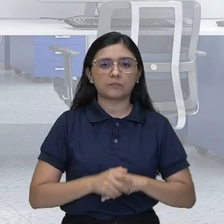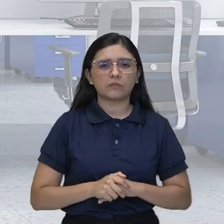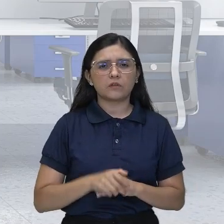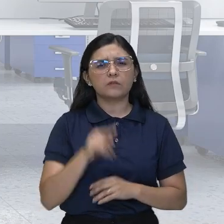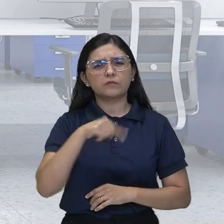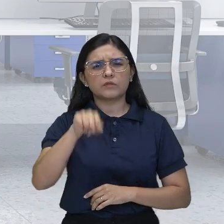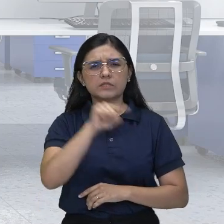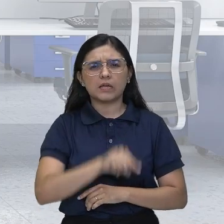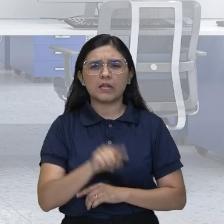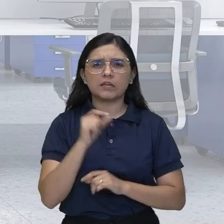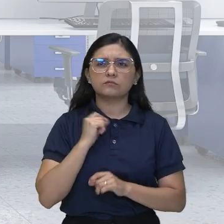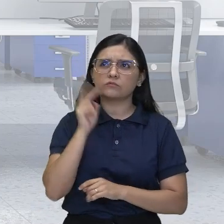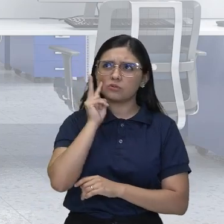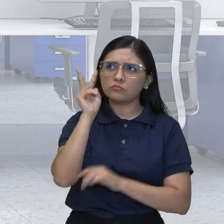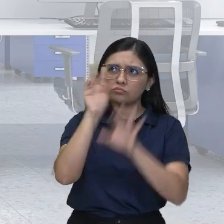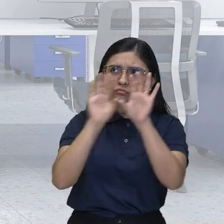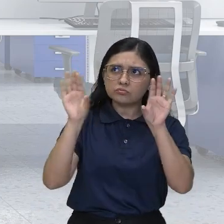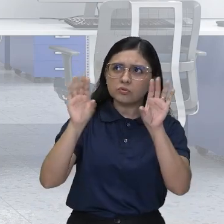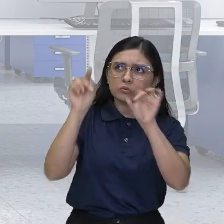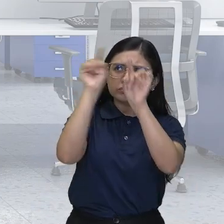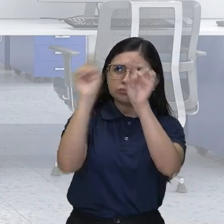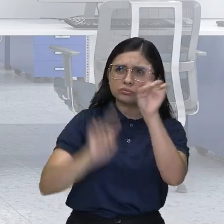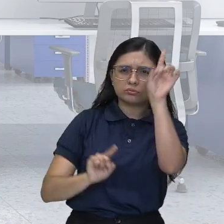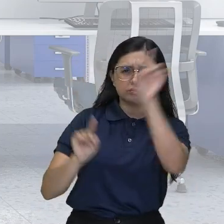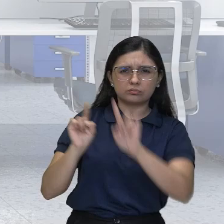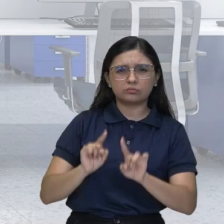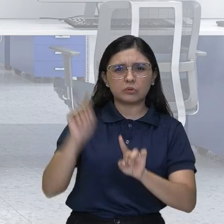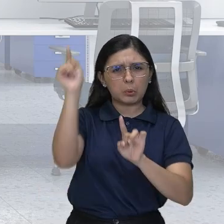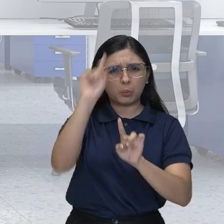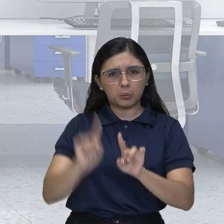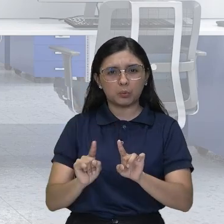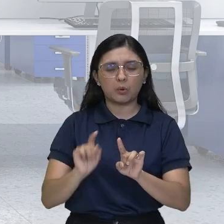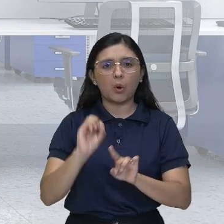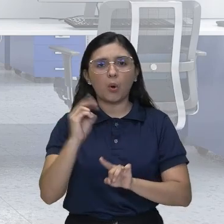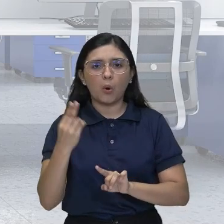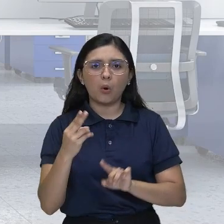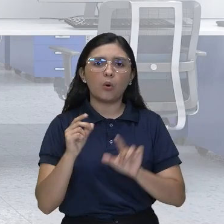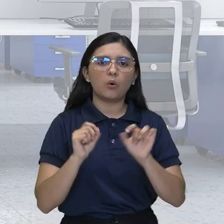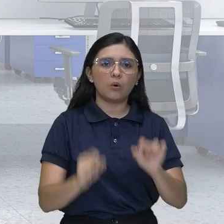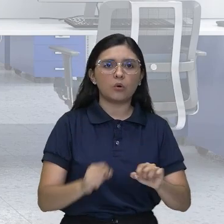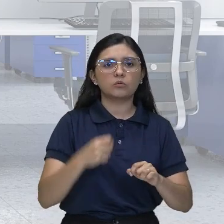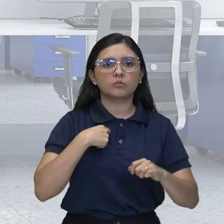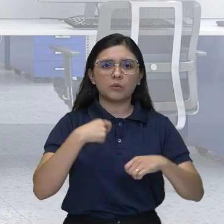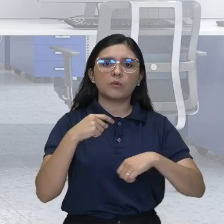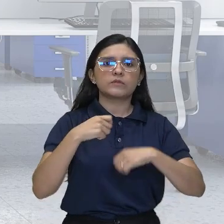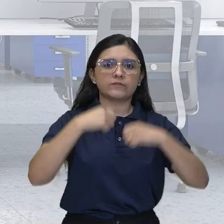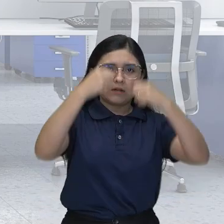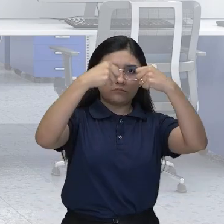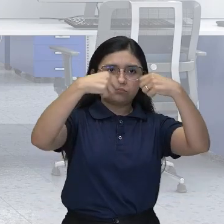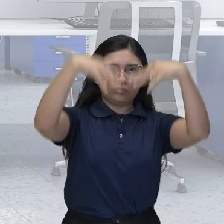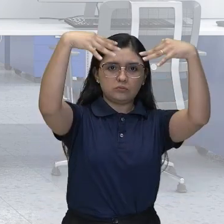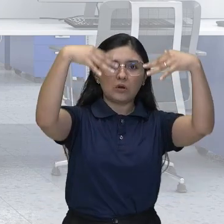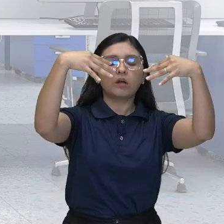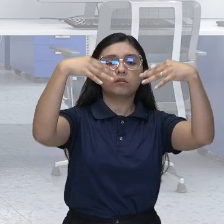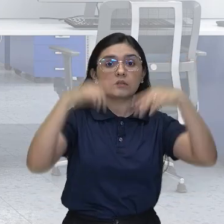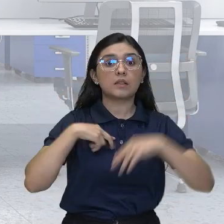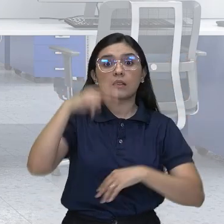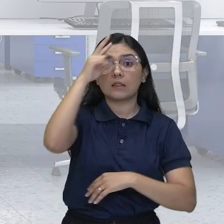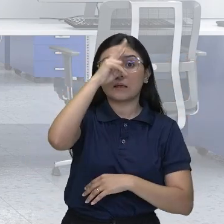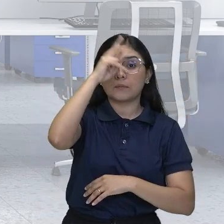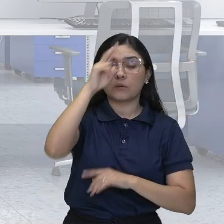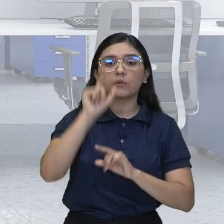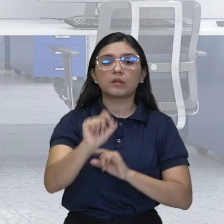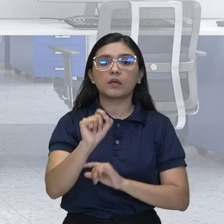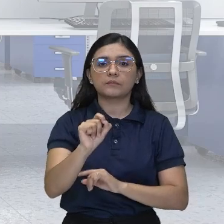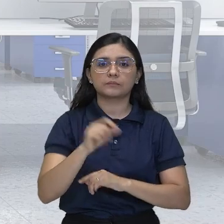você vir um raio cruzando o céu ou acender uma lâmpada, lembrem-se, você